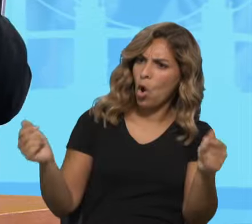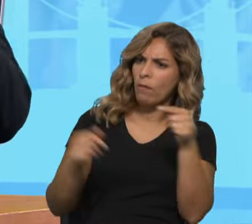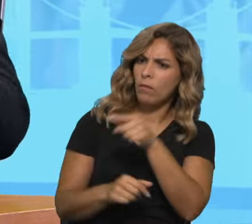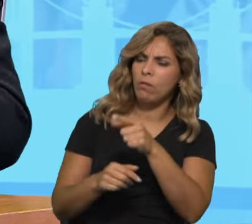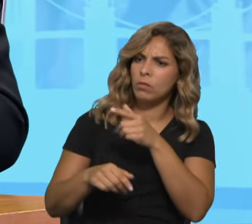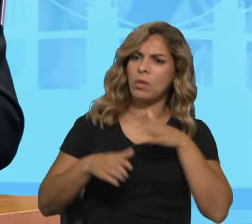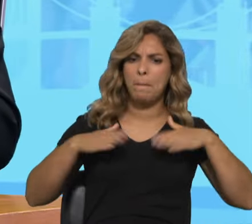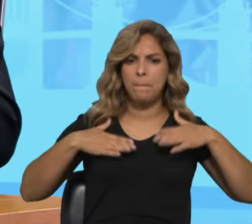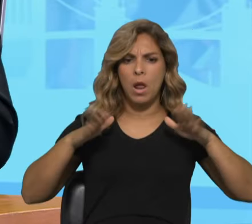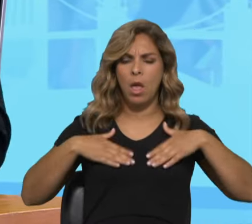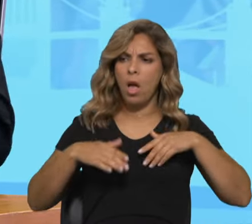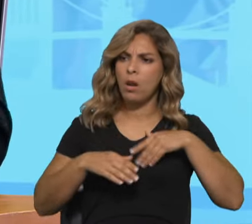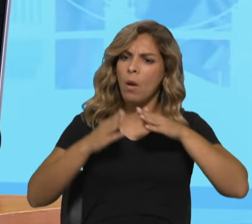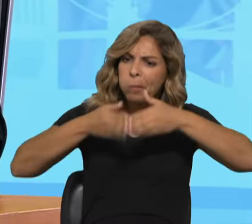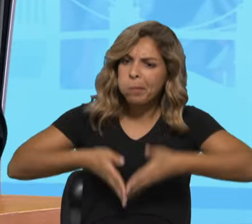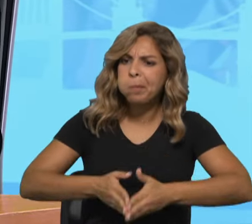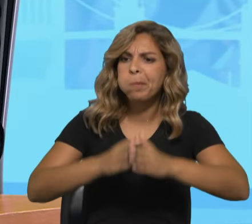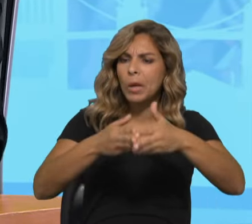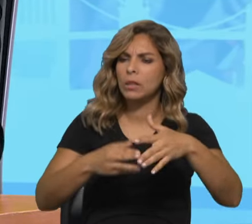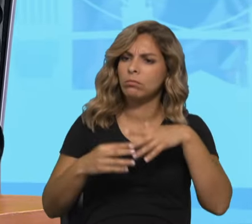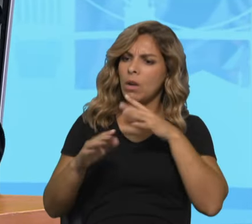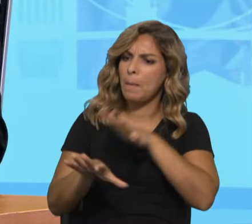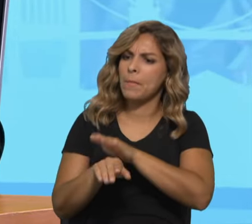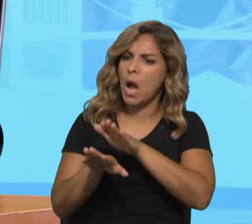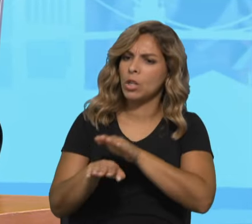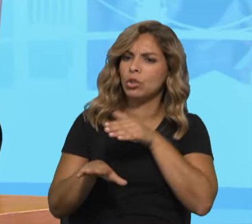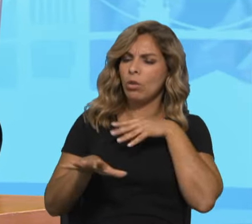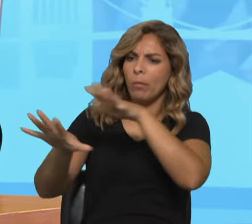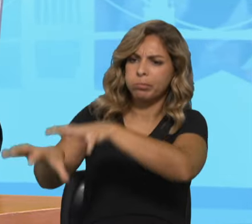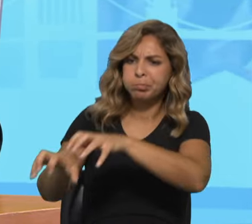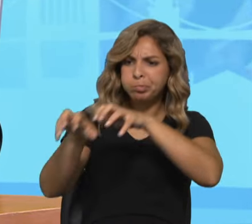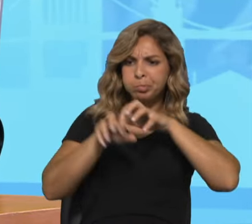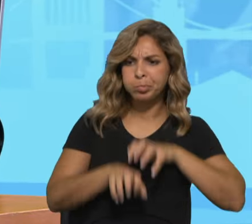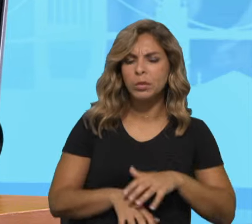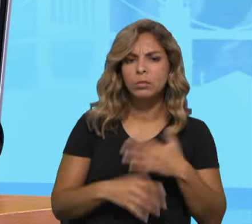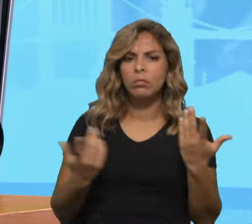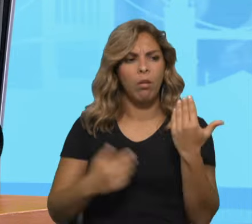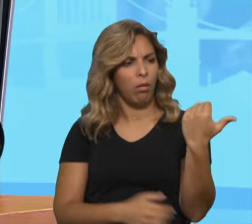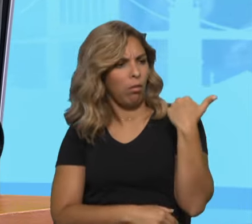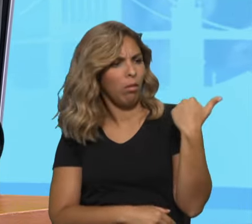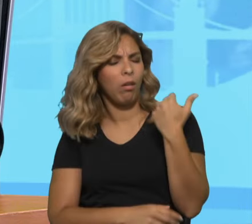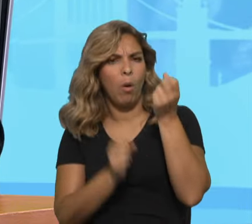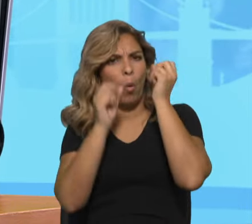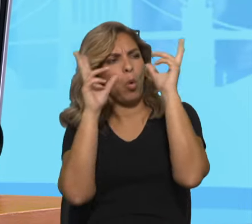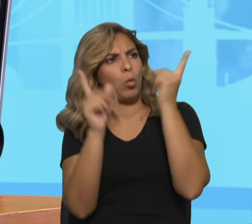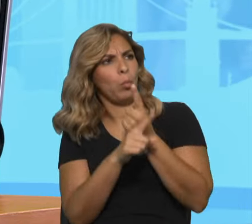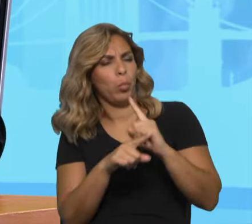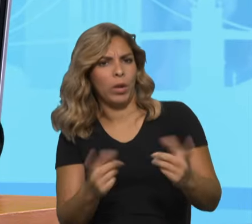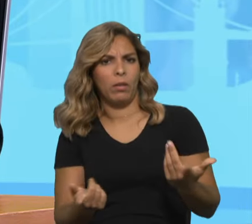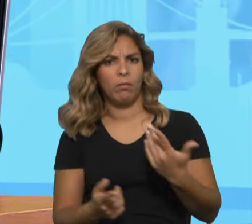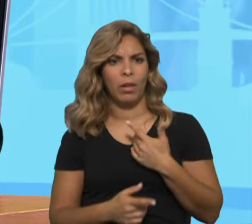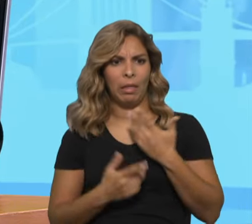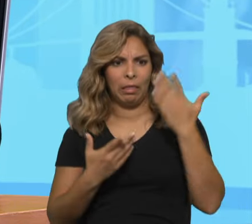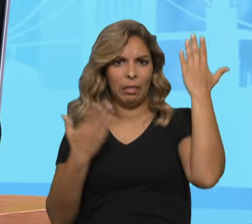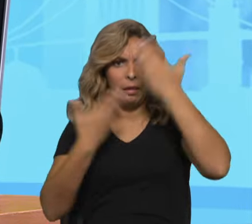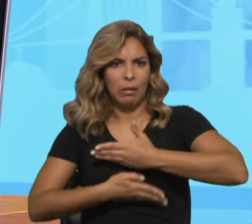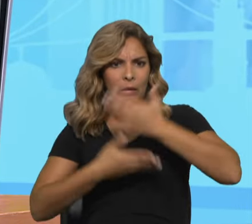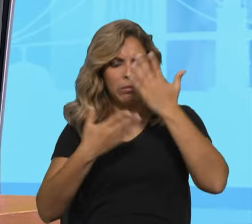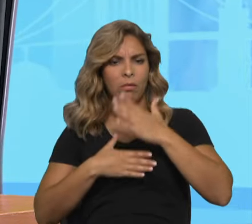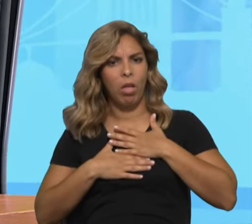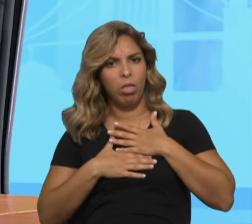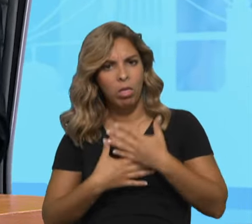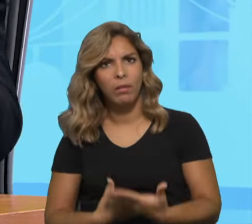marinheiros ou são pescadores, já conhecem este lago tão bem, porque é que me vieram acordar? Porque eu estava cansado depois de um dia a multiplicar